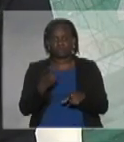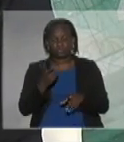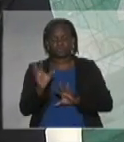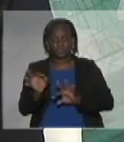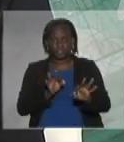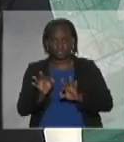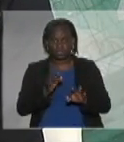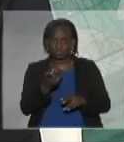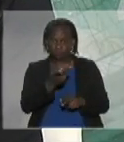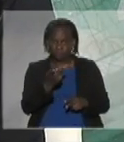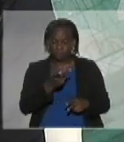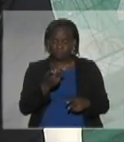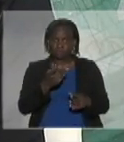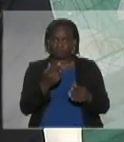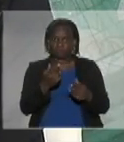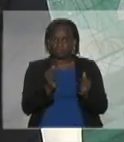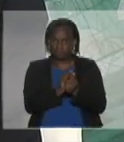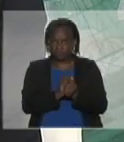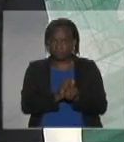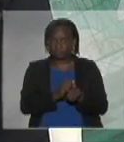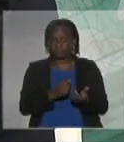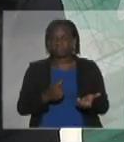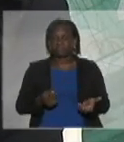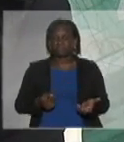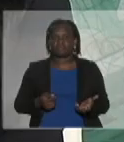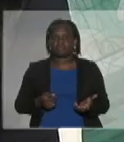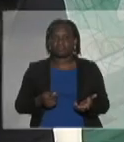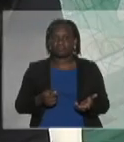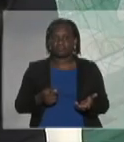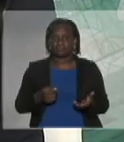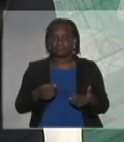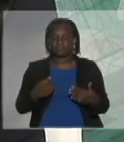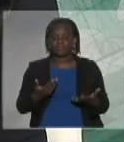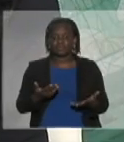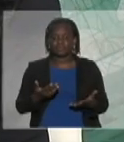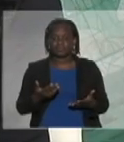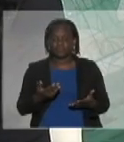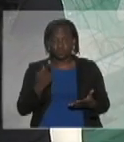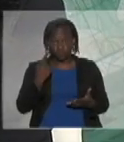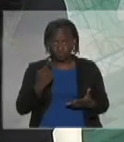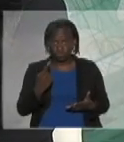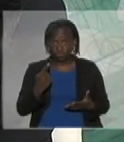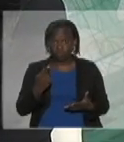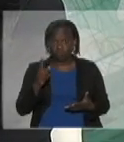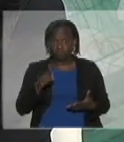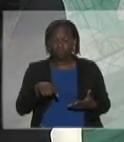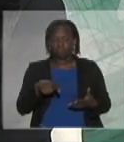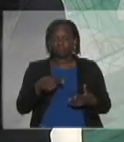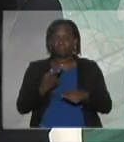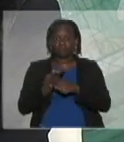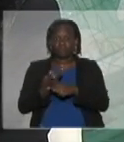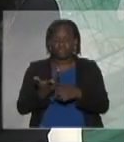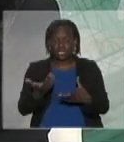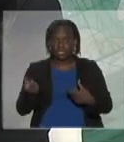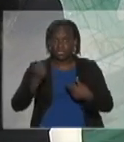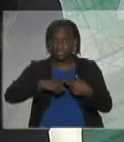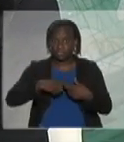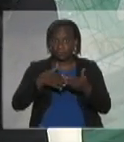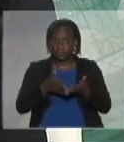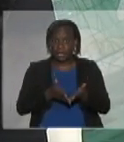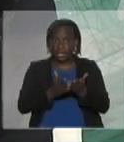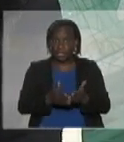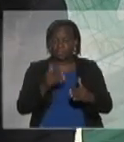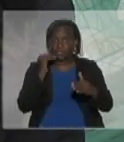né? Os 2 projetos são em dupla, de coautoria. Um deles busca integrar